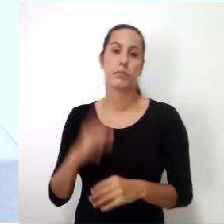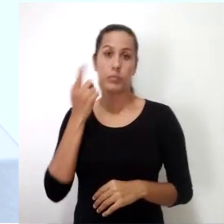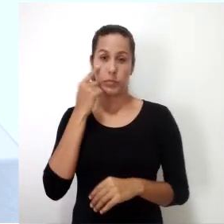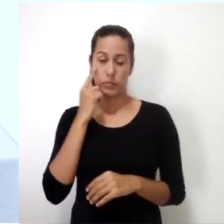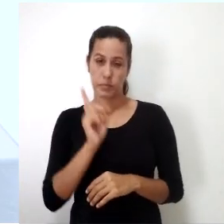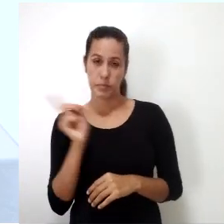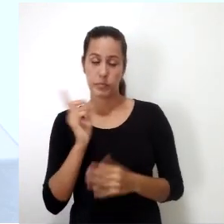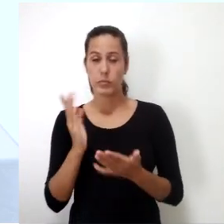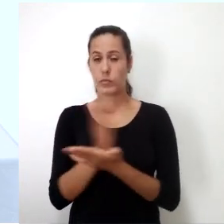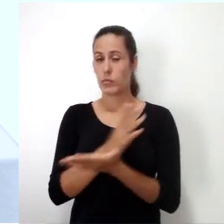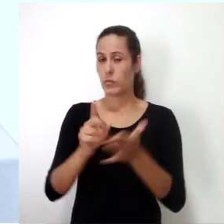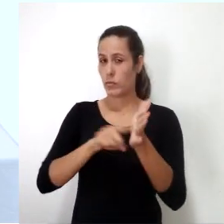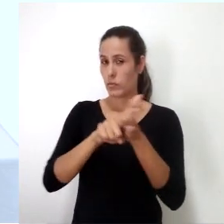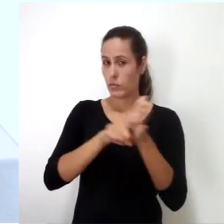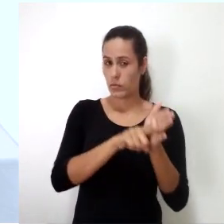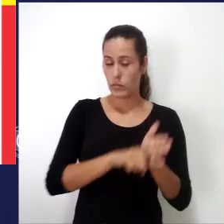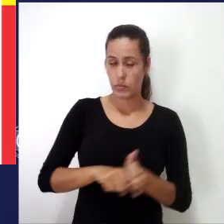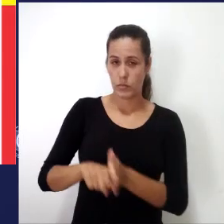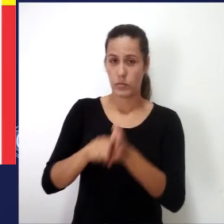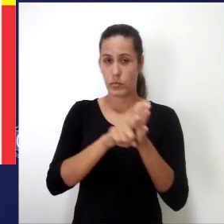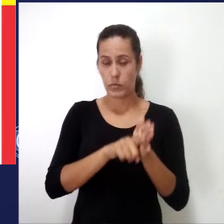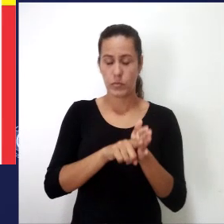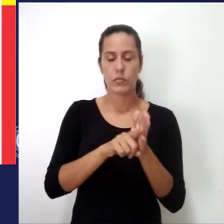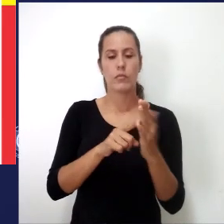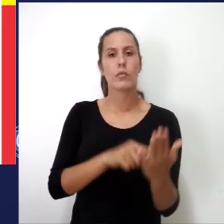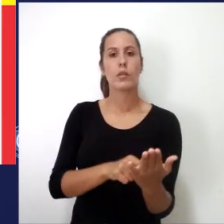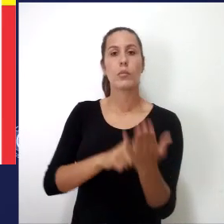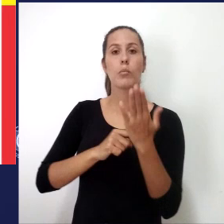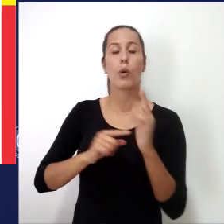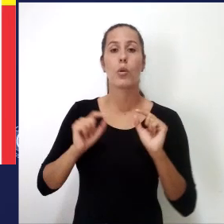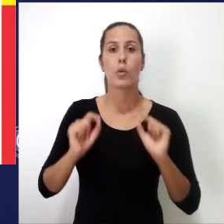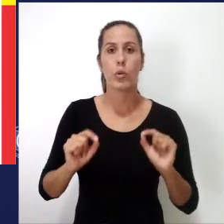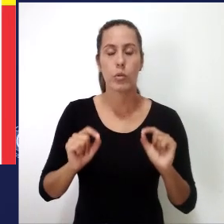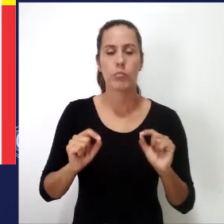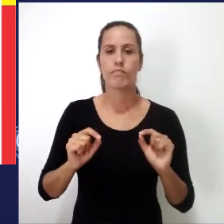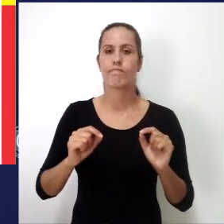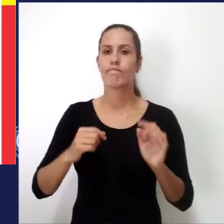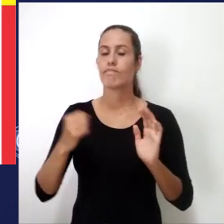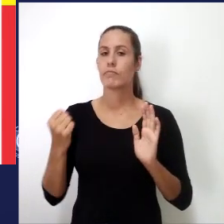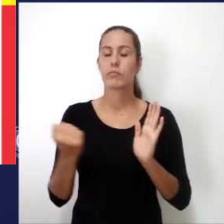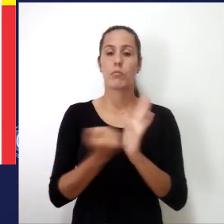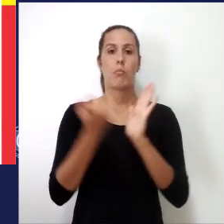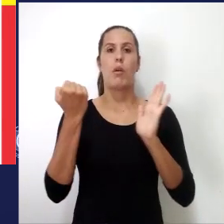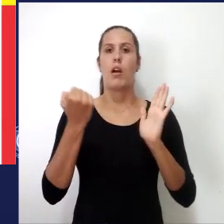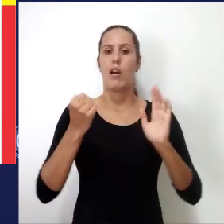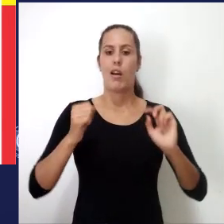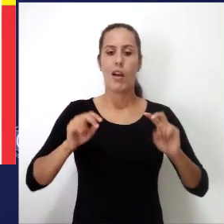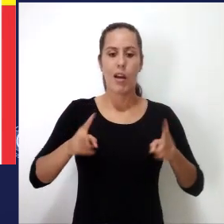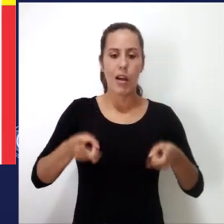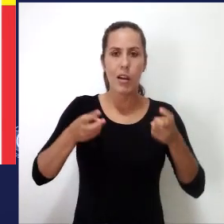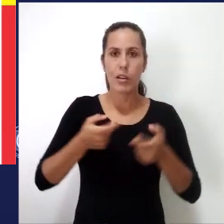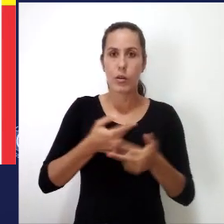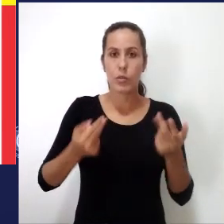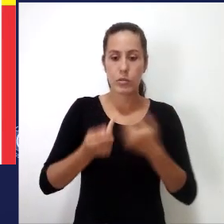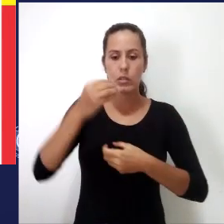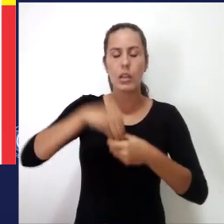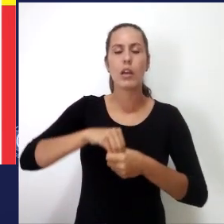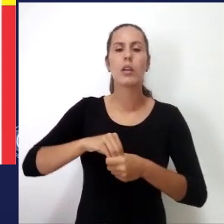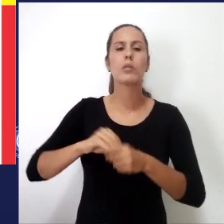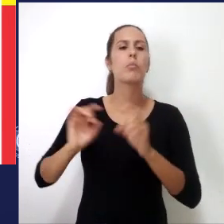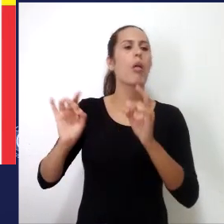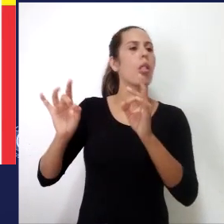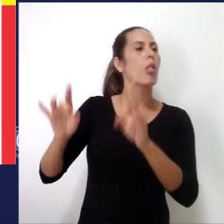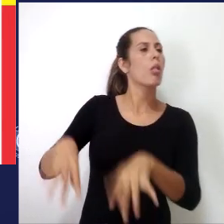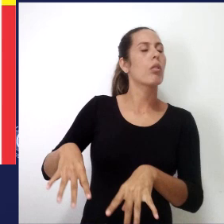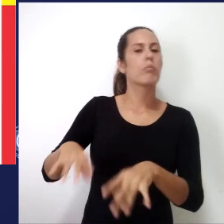no meio ambiente. Observe na telinha. Pesquisas mostram graves impactos de medicamentos